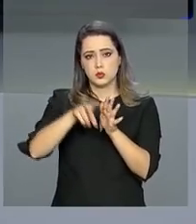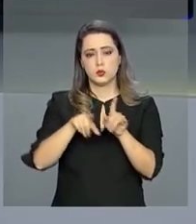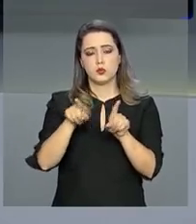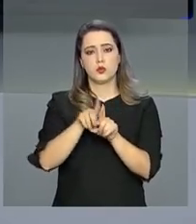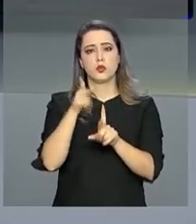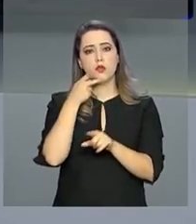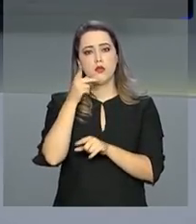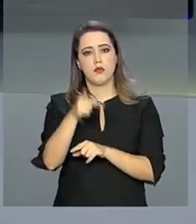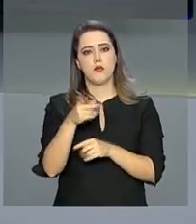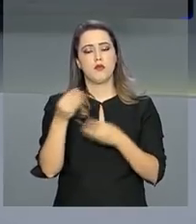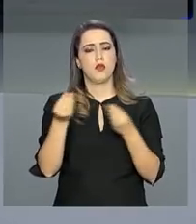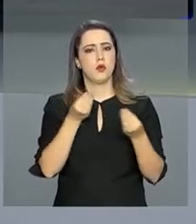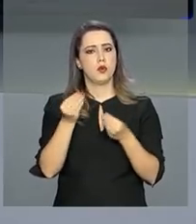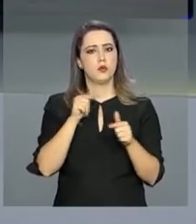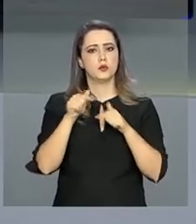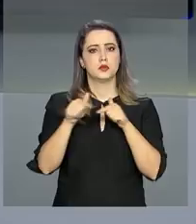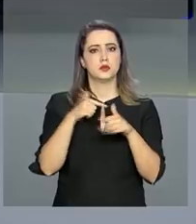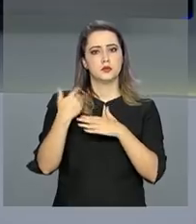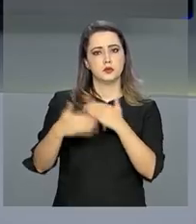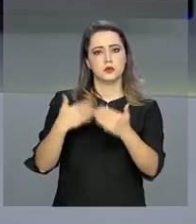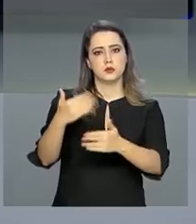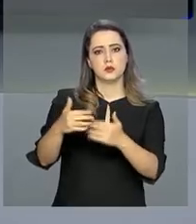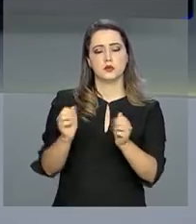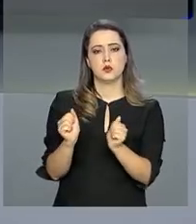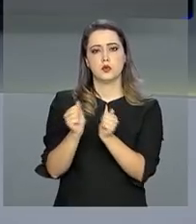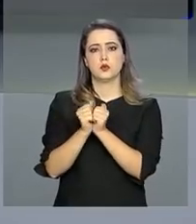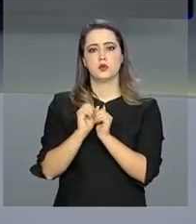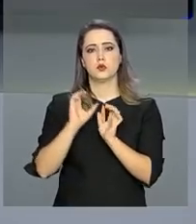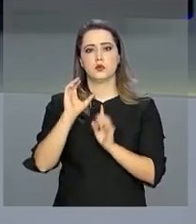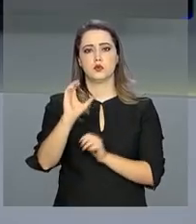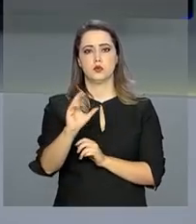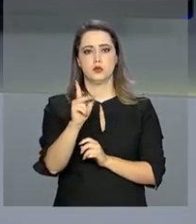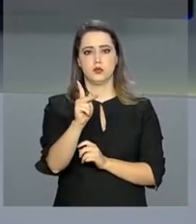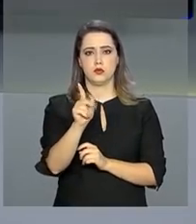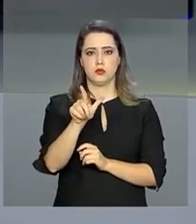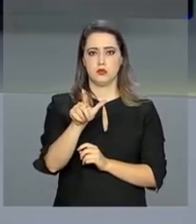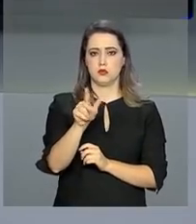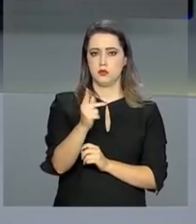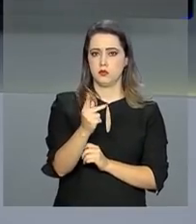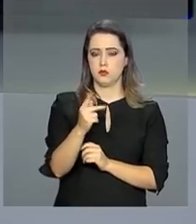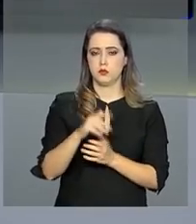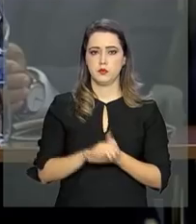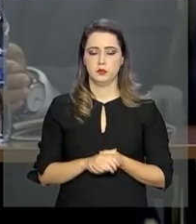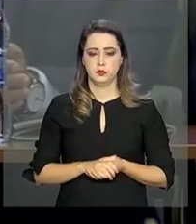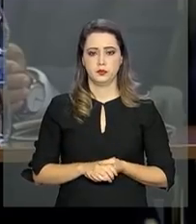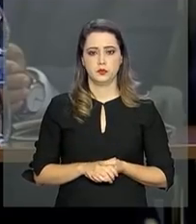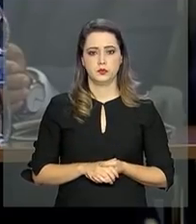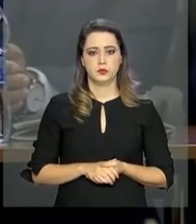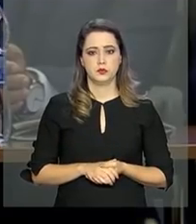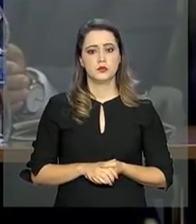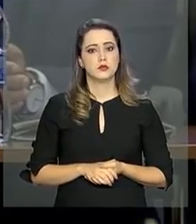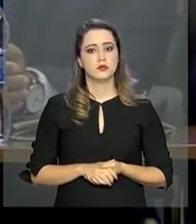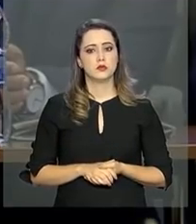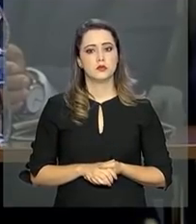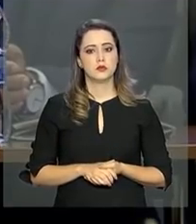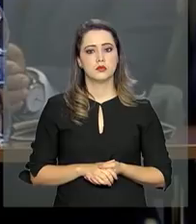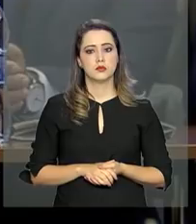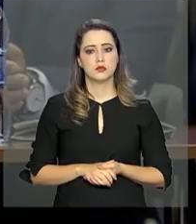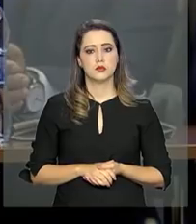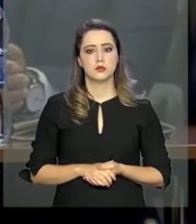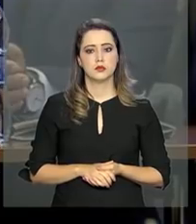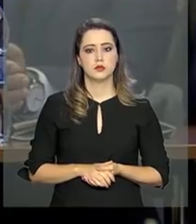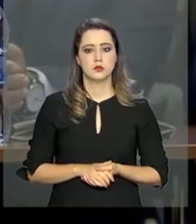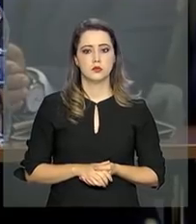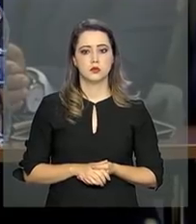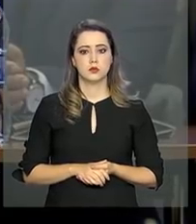as ações que têm sido desenvolvidas pelo órgão junto aos países da cplp embora fao